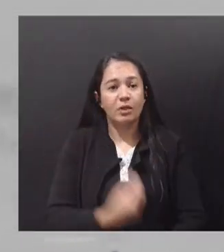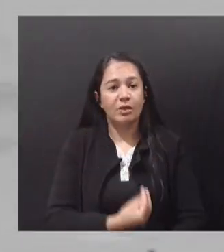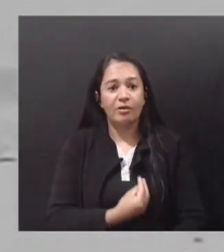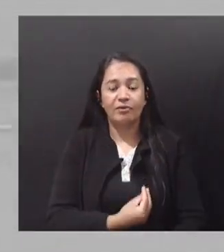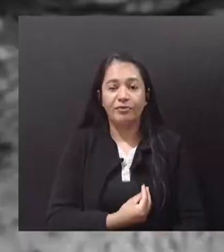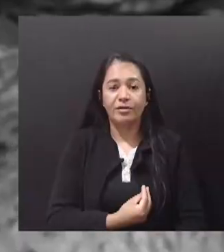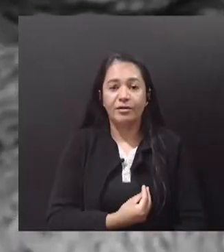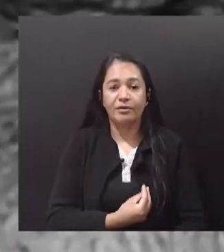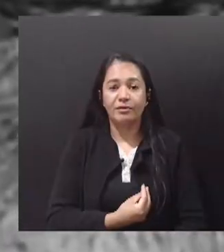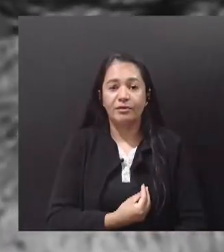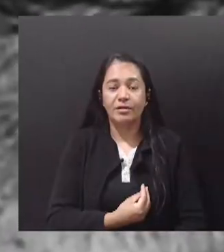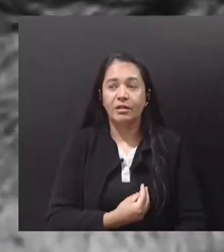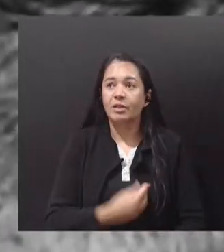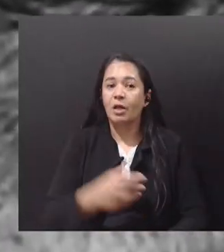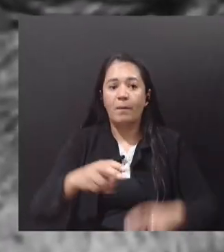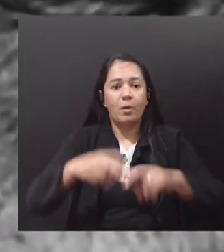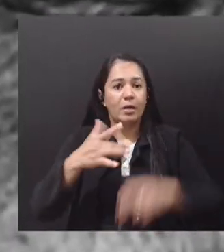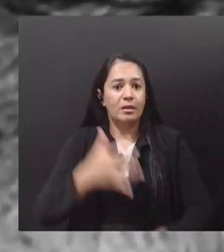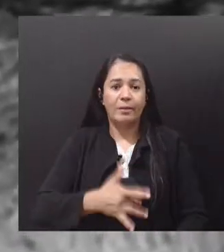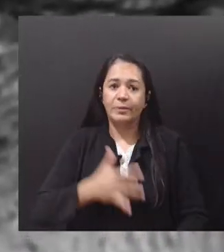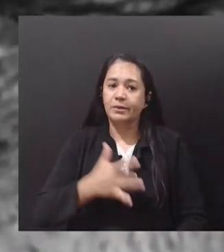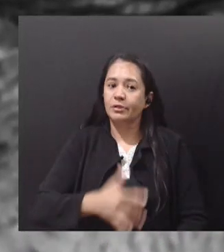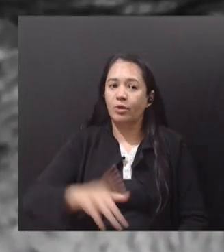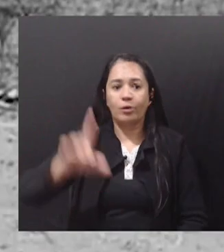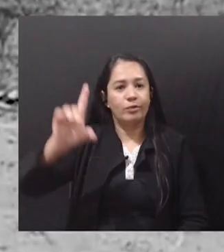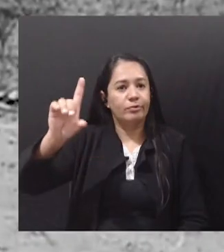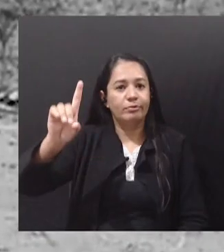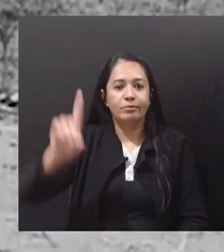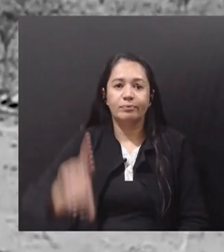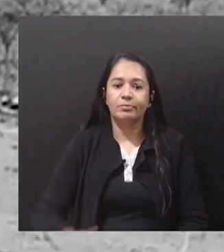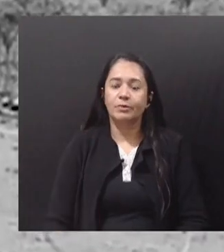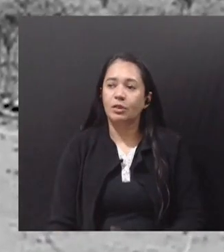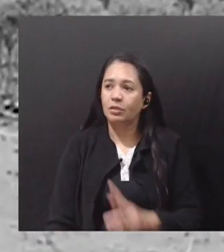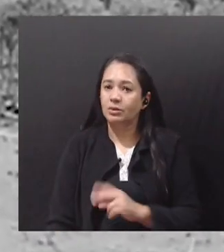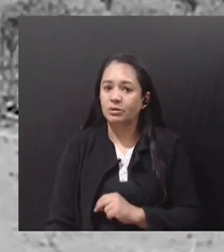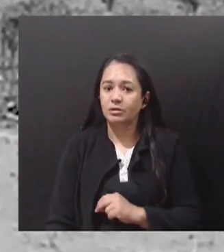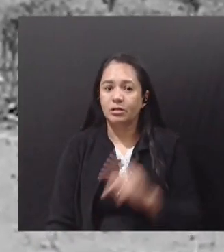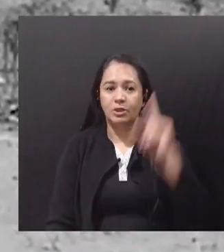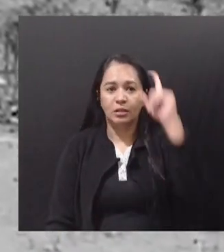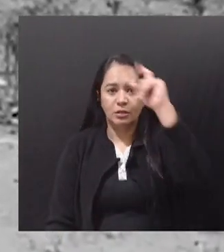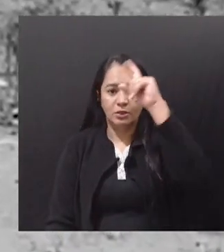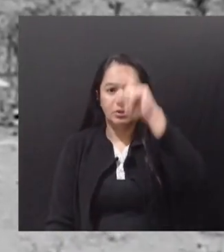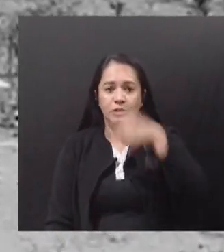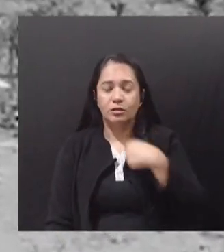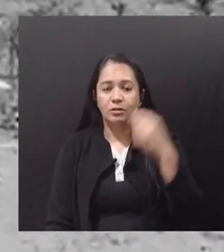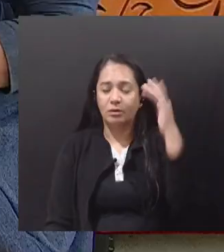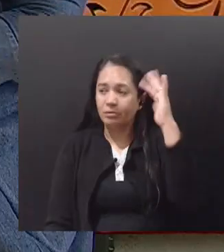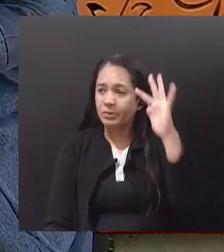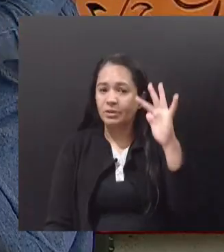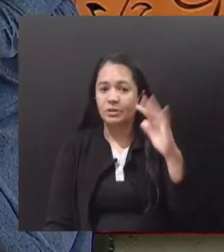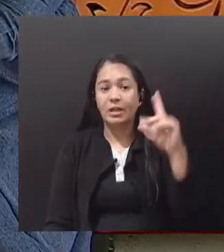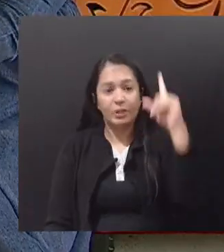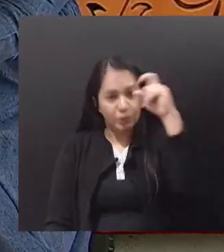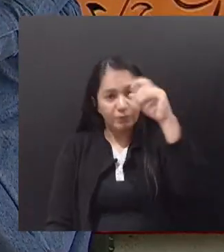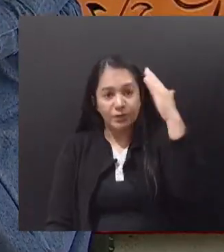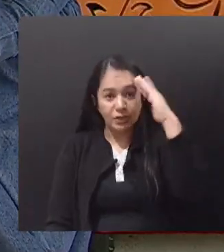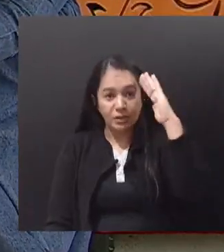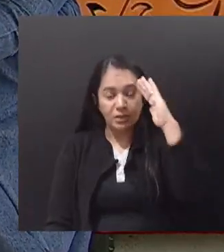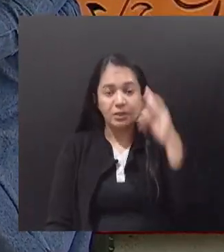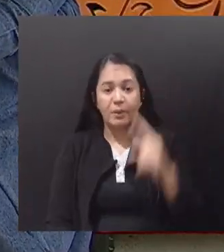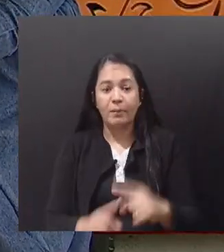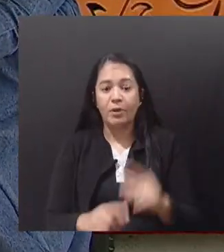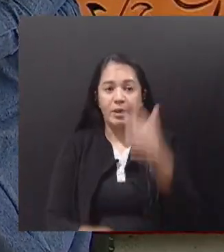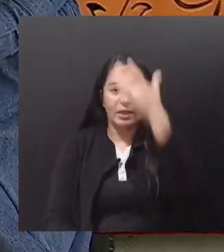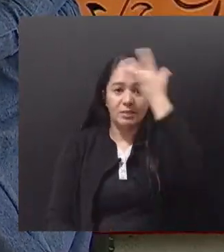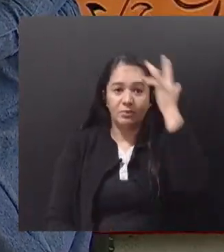pela misericórdia de Deus. Nossa, é até difícil da gente imaginar. É difícil de entender, por quê? Porque o refugiado, quando sai